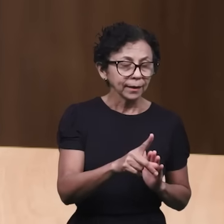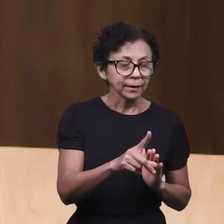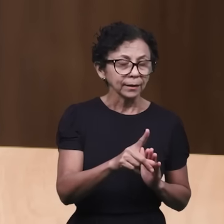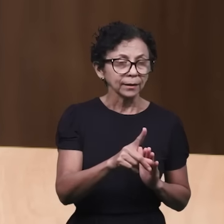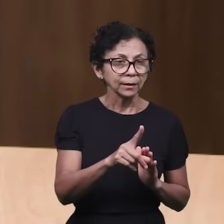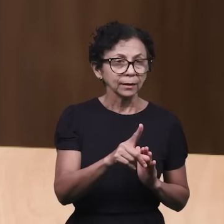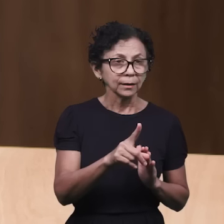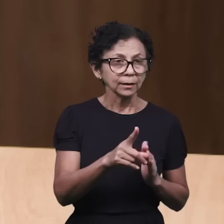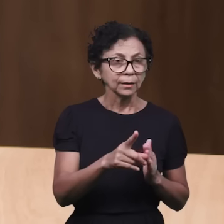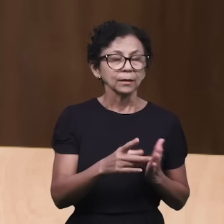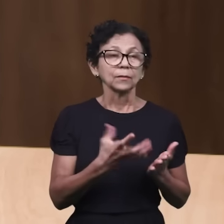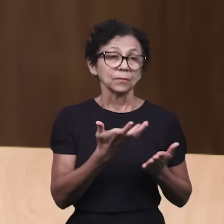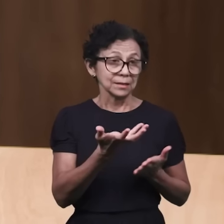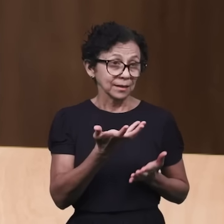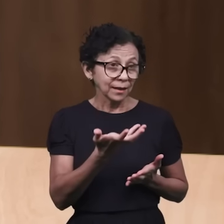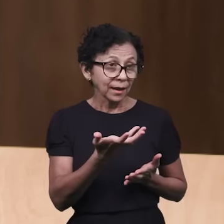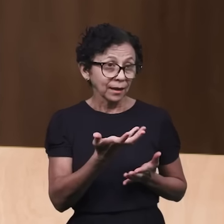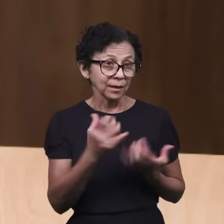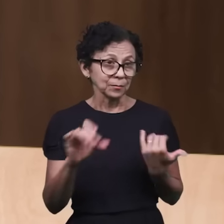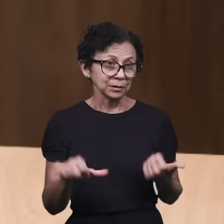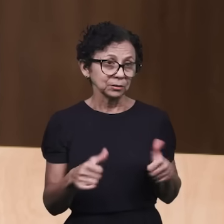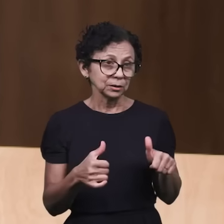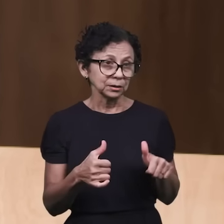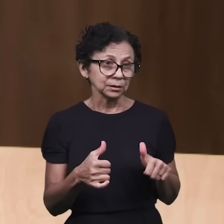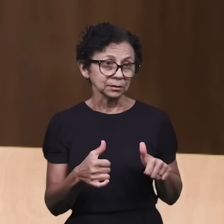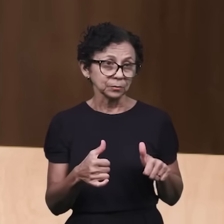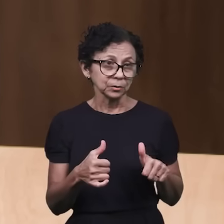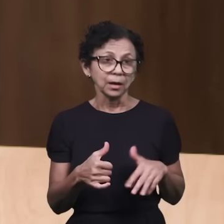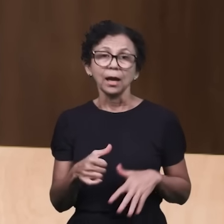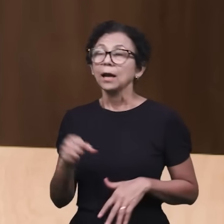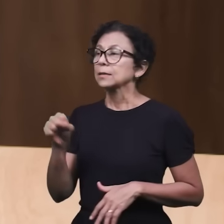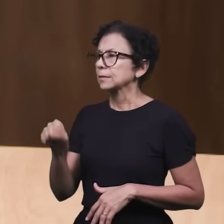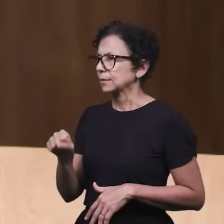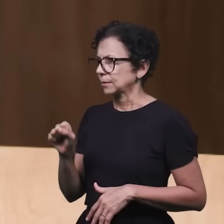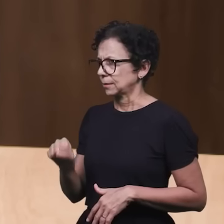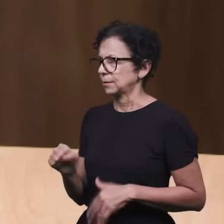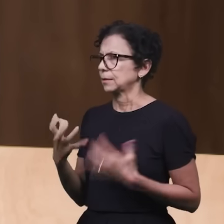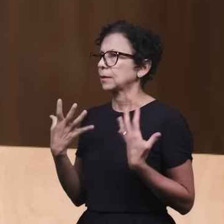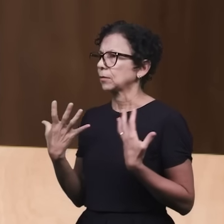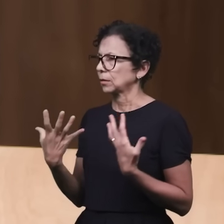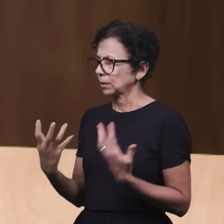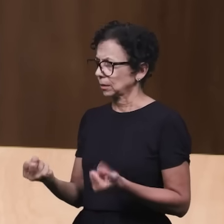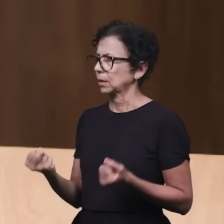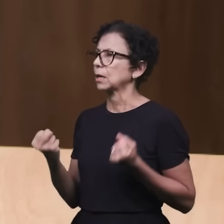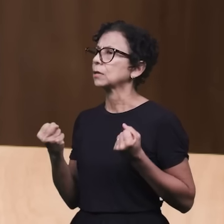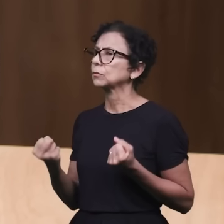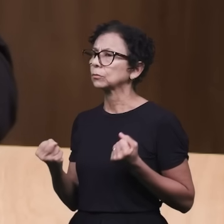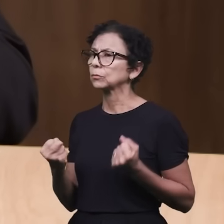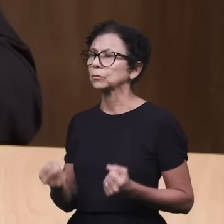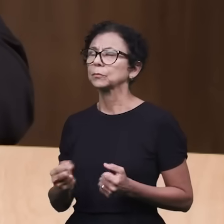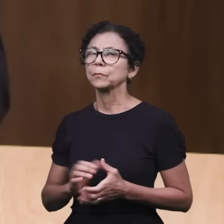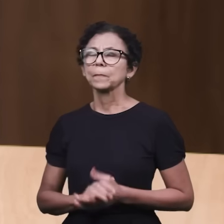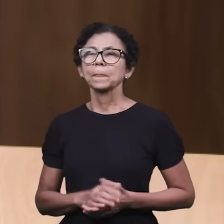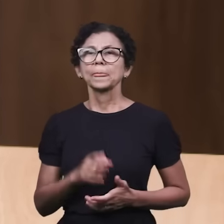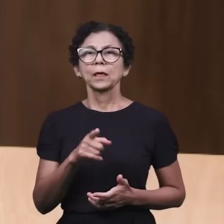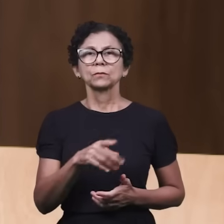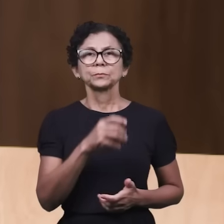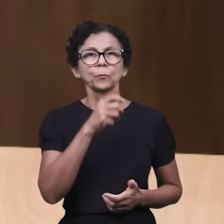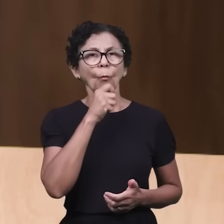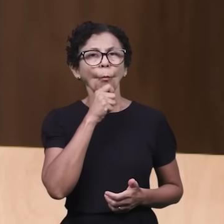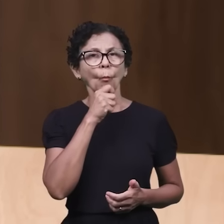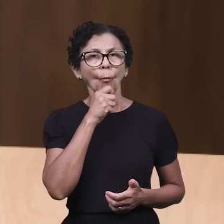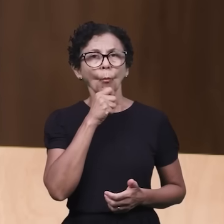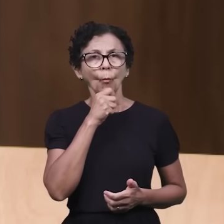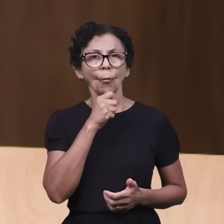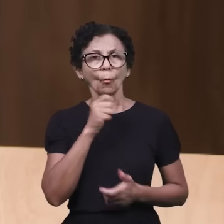ainda não é batizado nas águas, a importância de você desejar isso, né? Você, na sua vida,